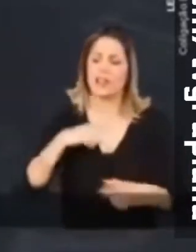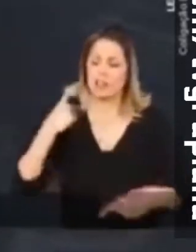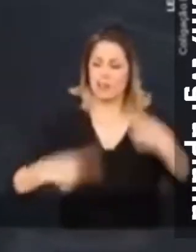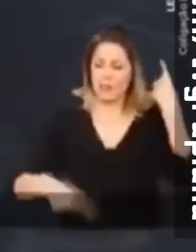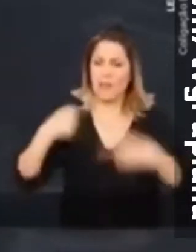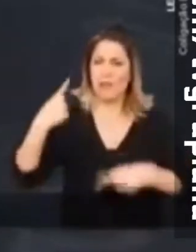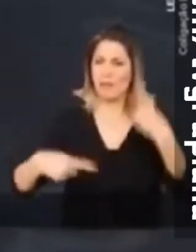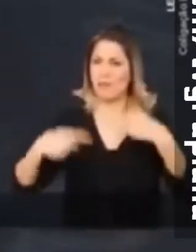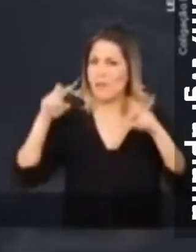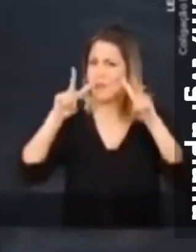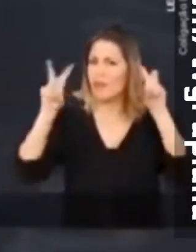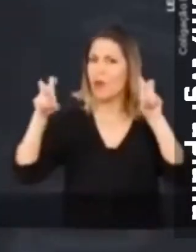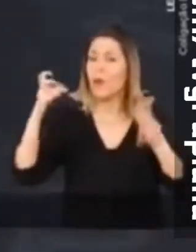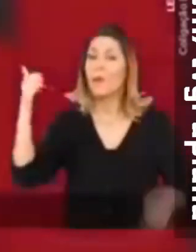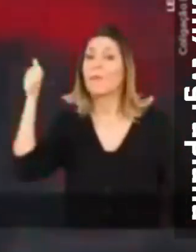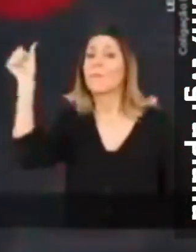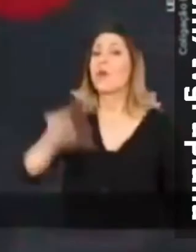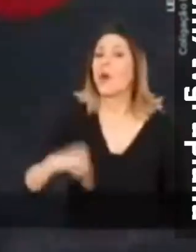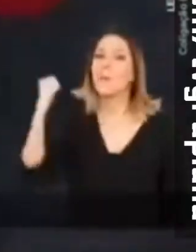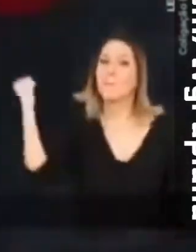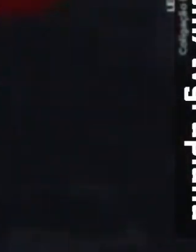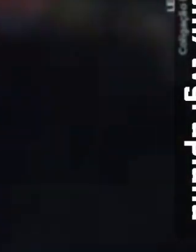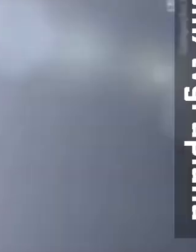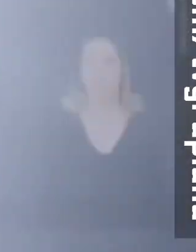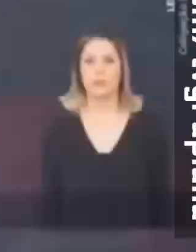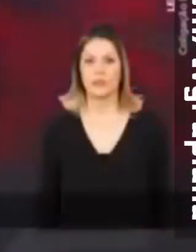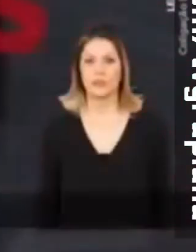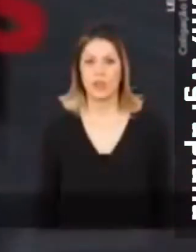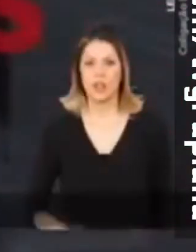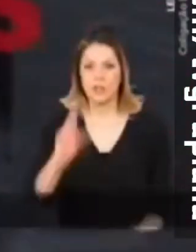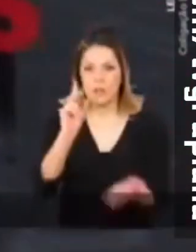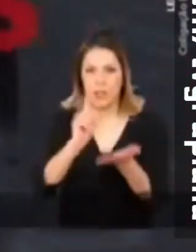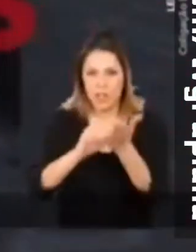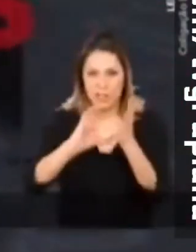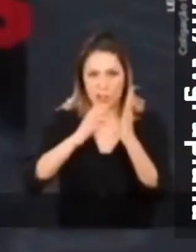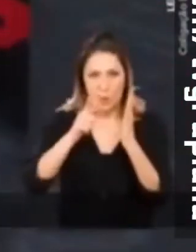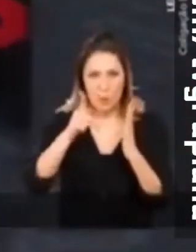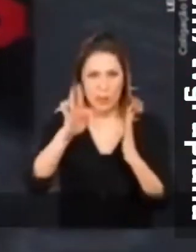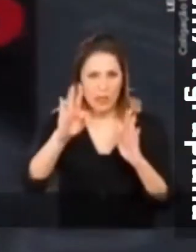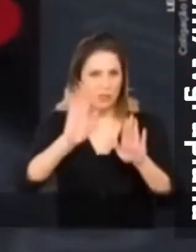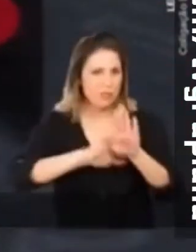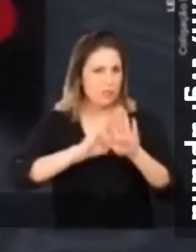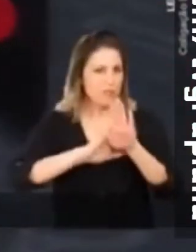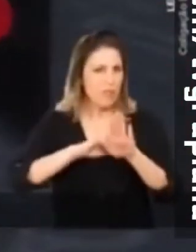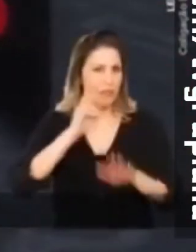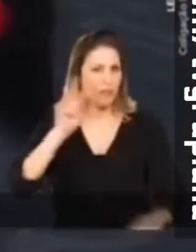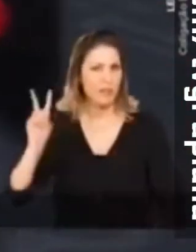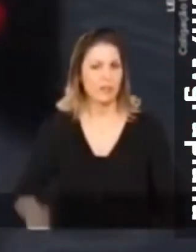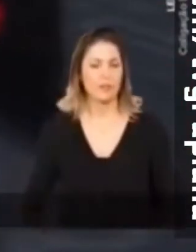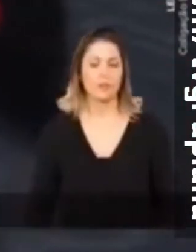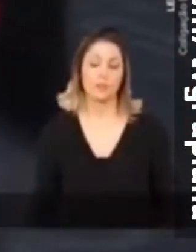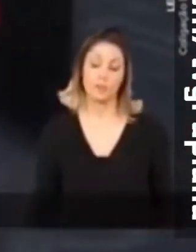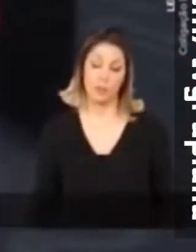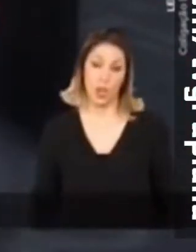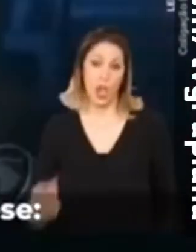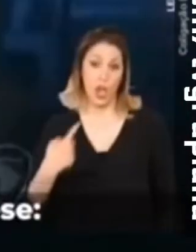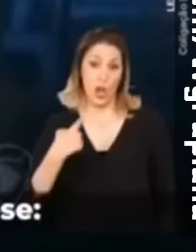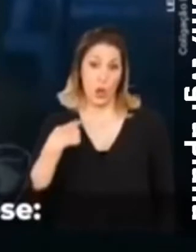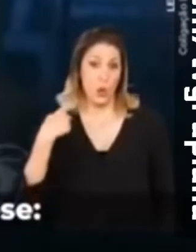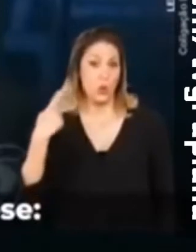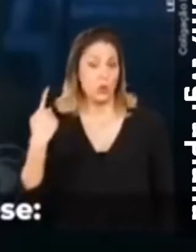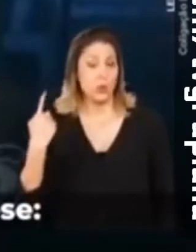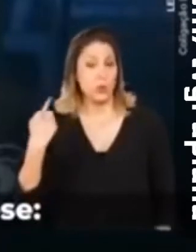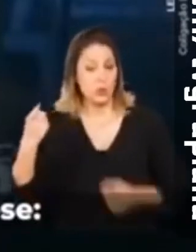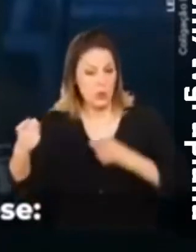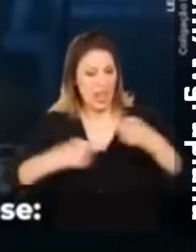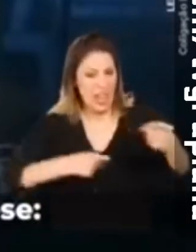acordou. PT não. As reais intenções do PT ficam claras. Ouça. É o